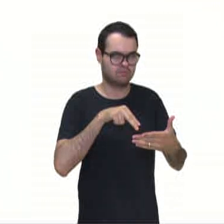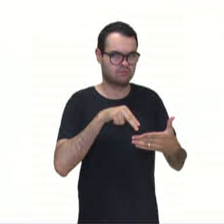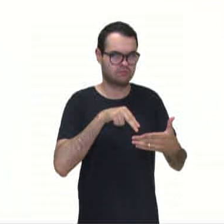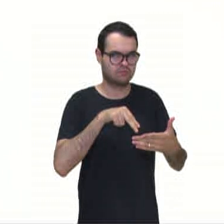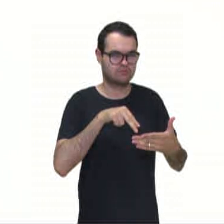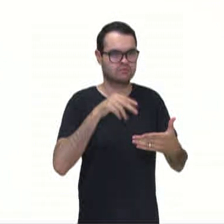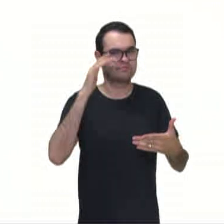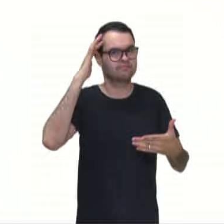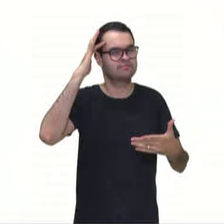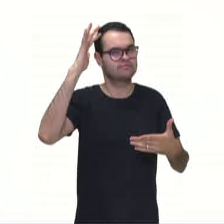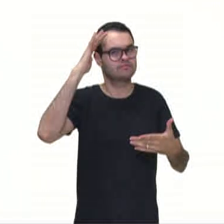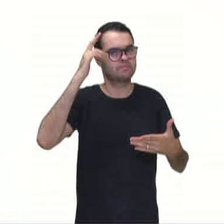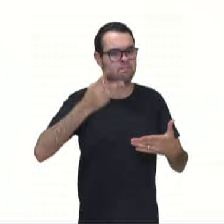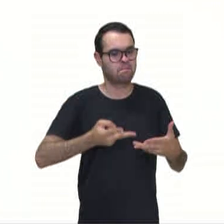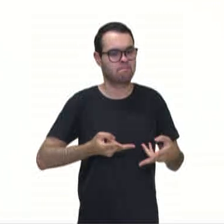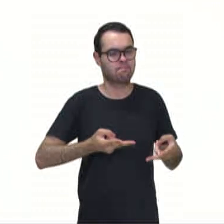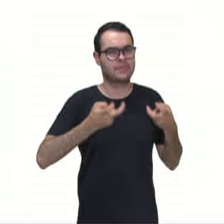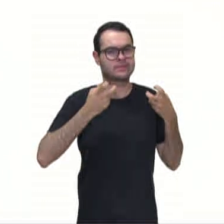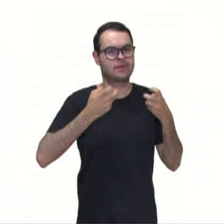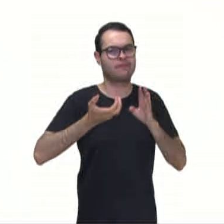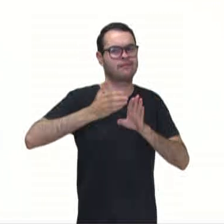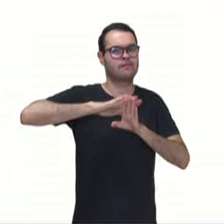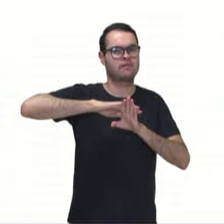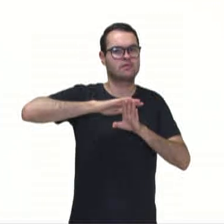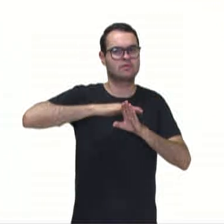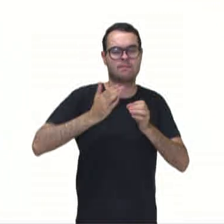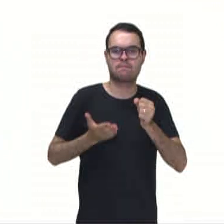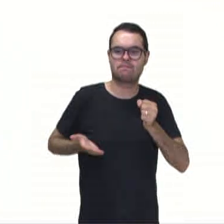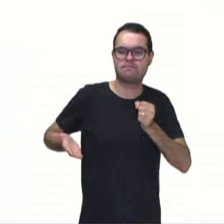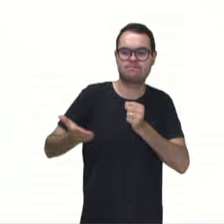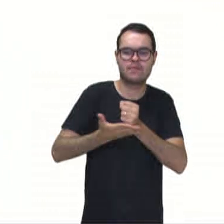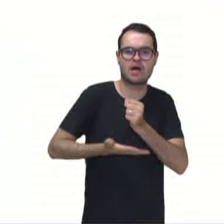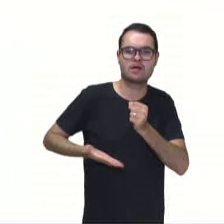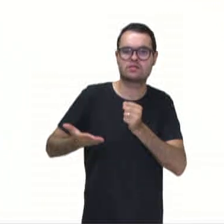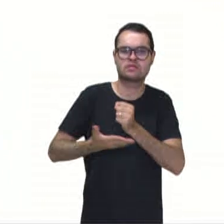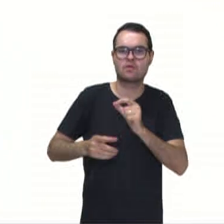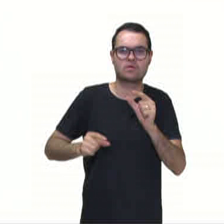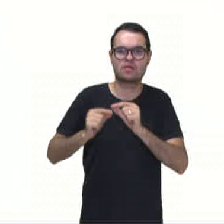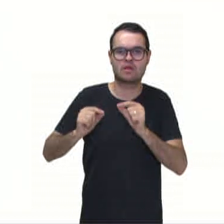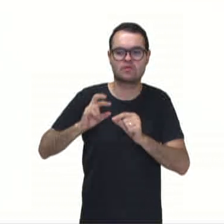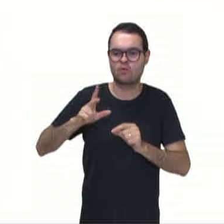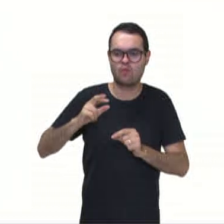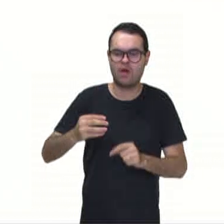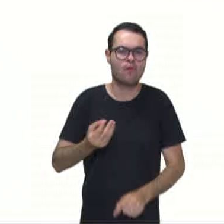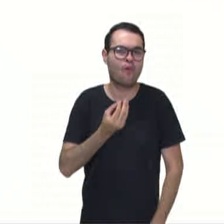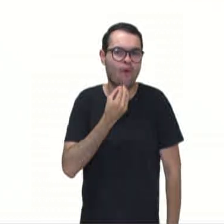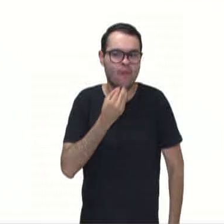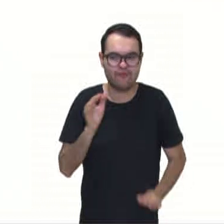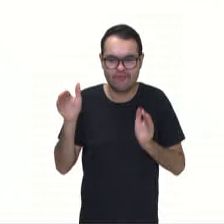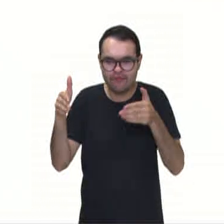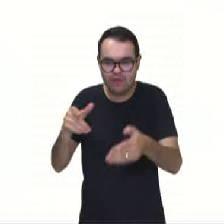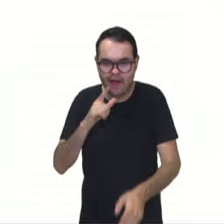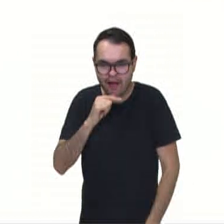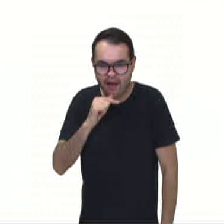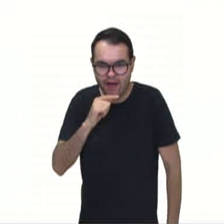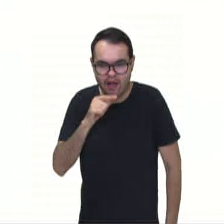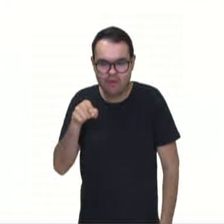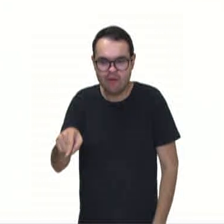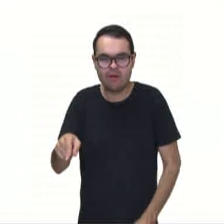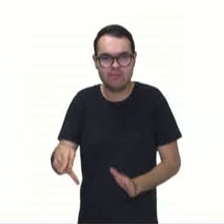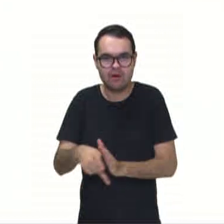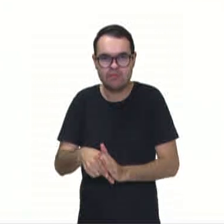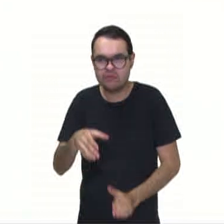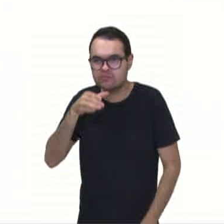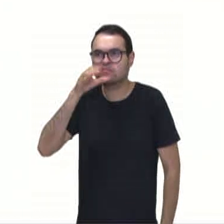que sua percepção das necessidades básicas dos seres vivos vai além do óbvio, da água, do